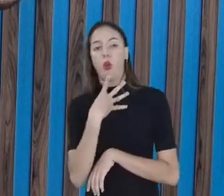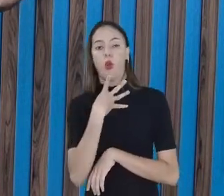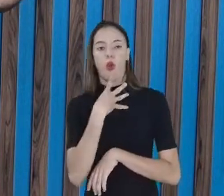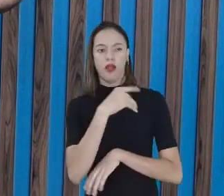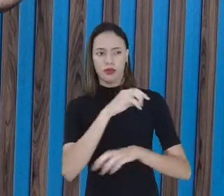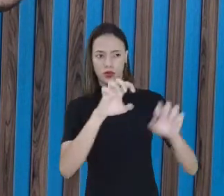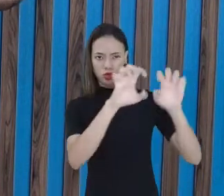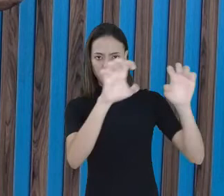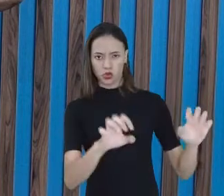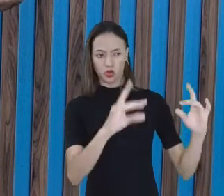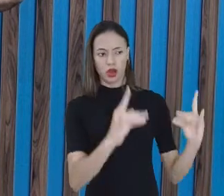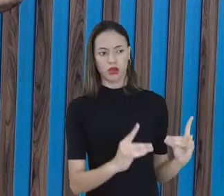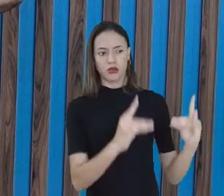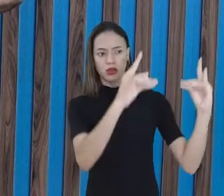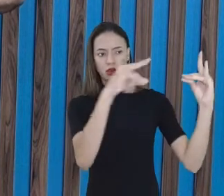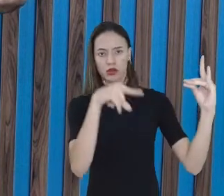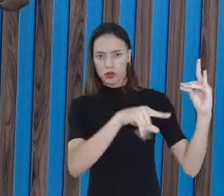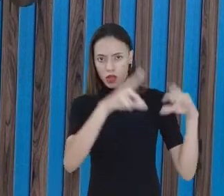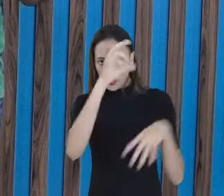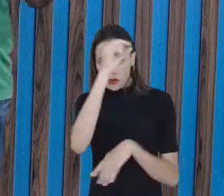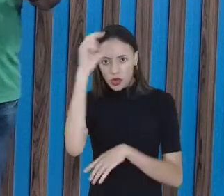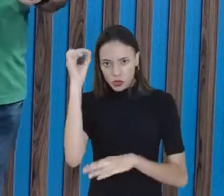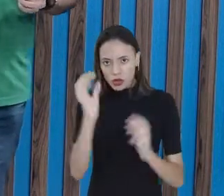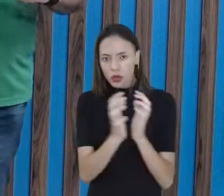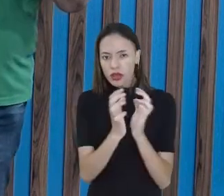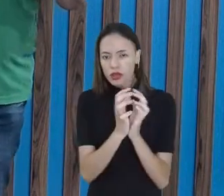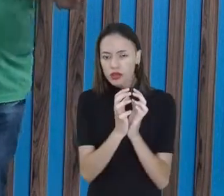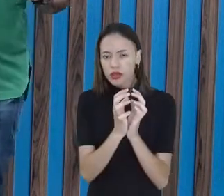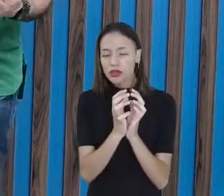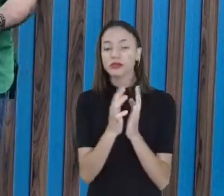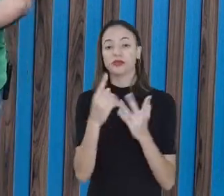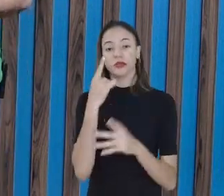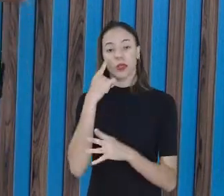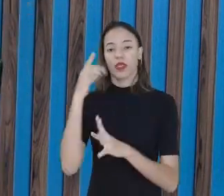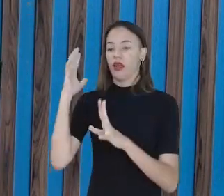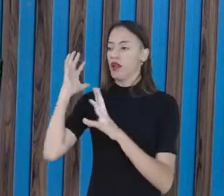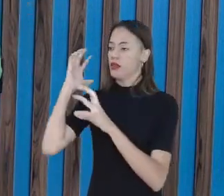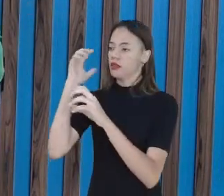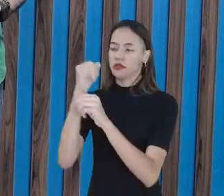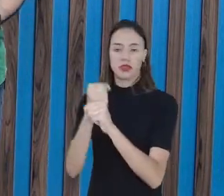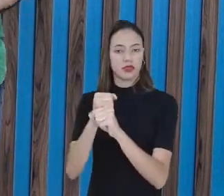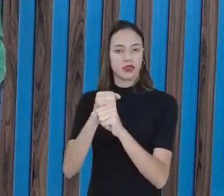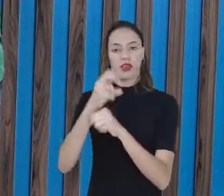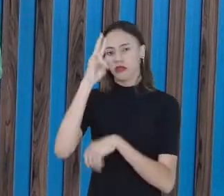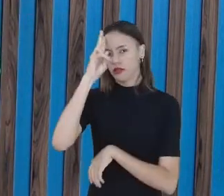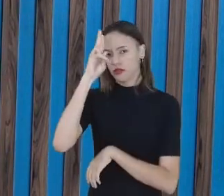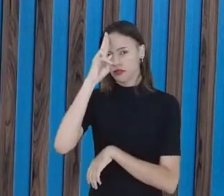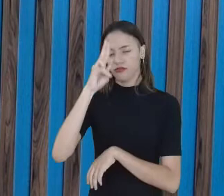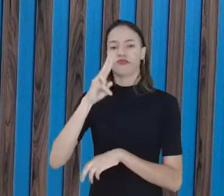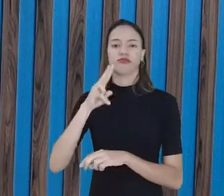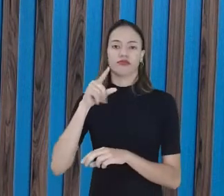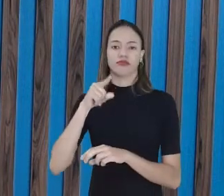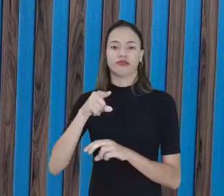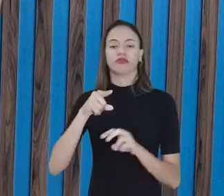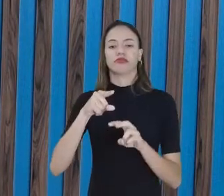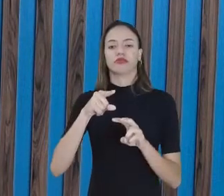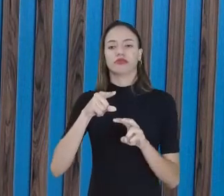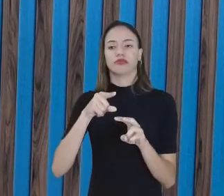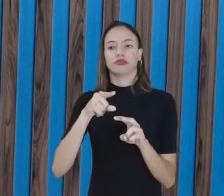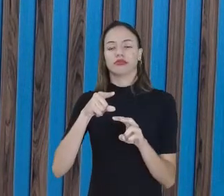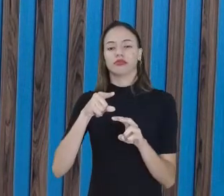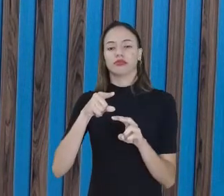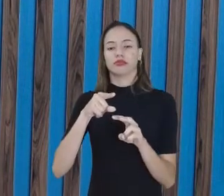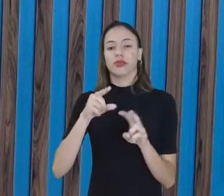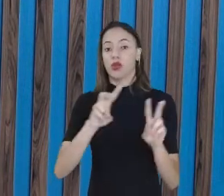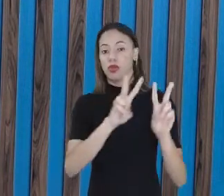estrutura da prefeitura da cidade do Recife? Então vamos revisar um tema que nós já trabalhamos aqui. A gente vai